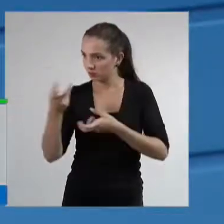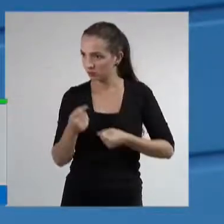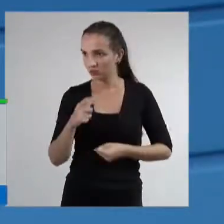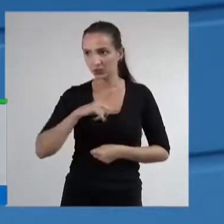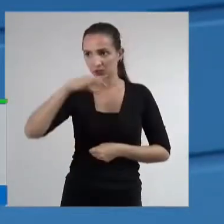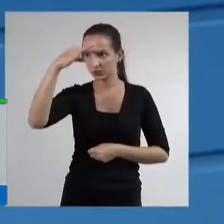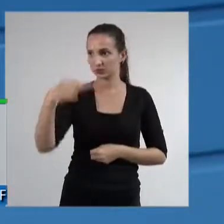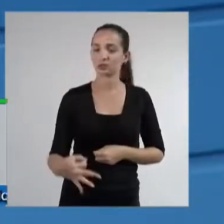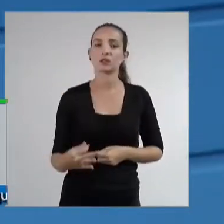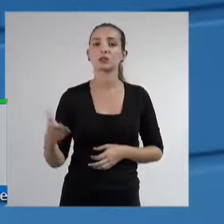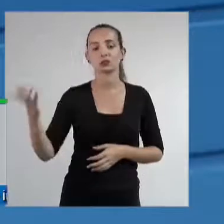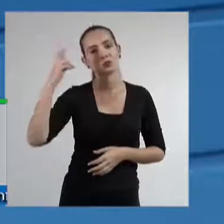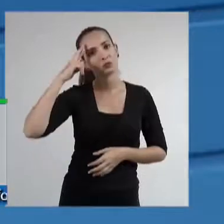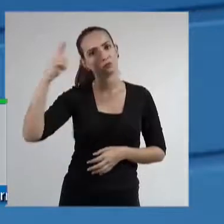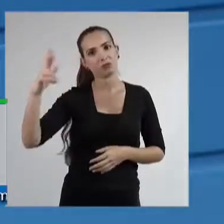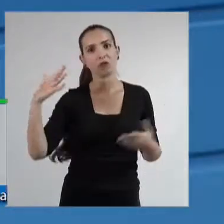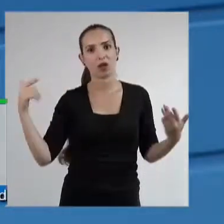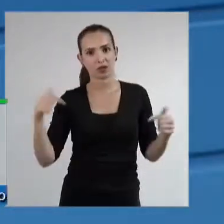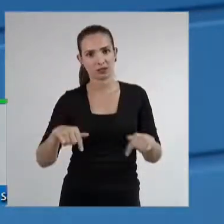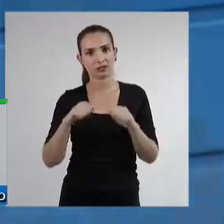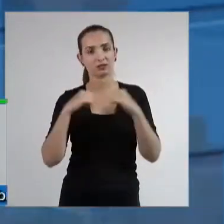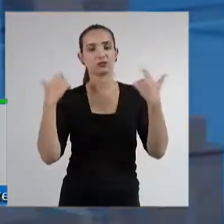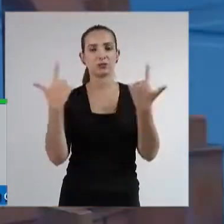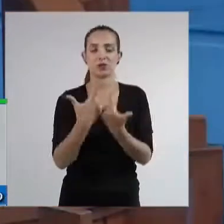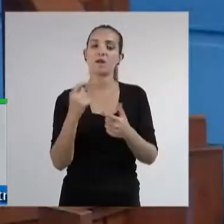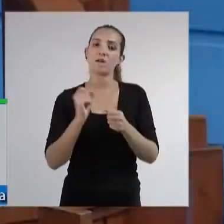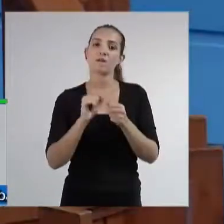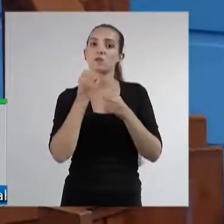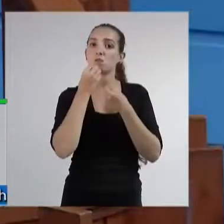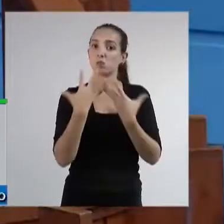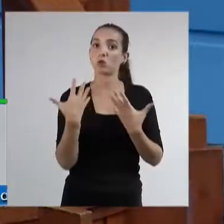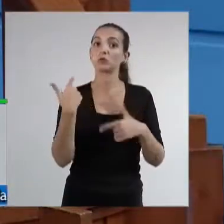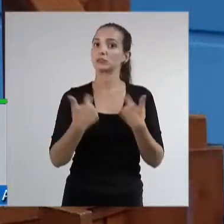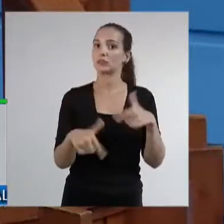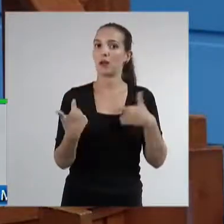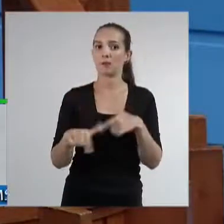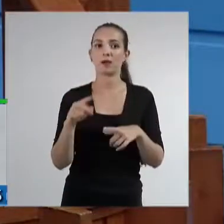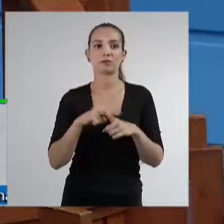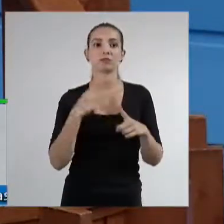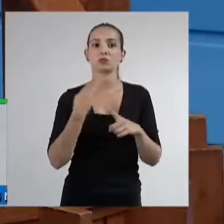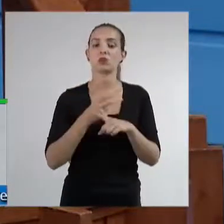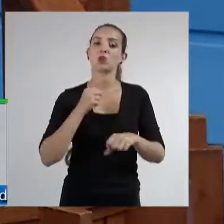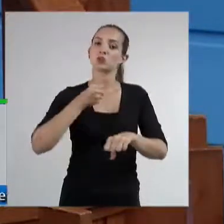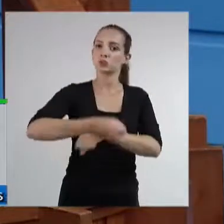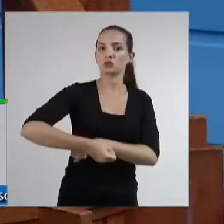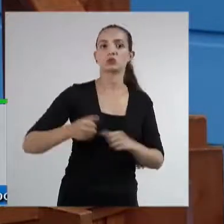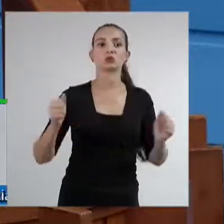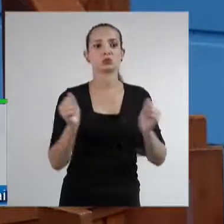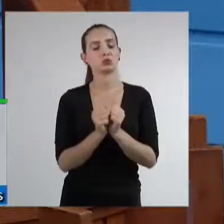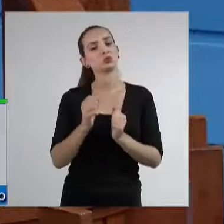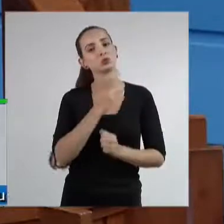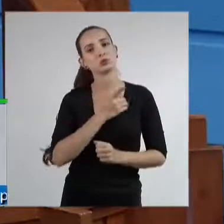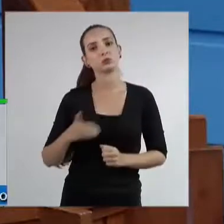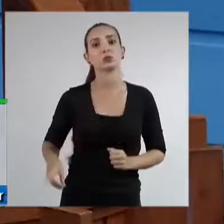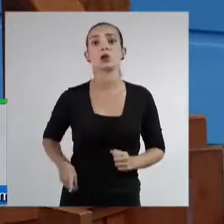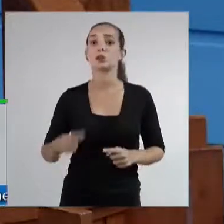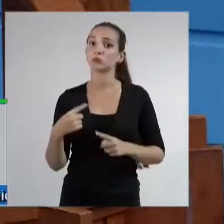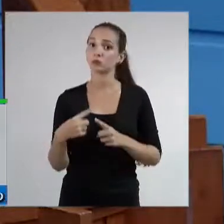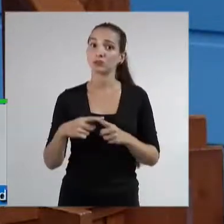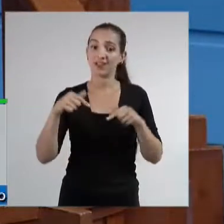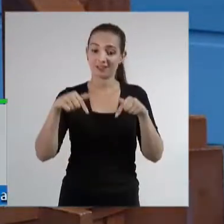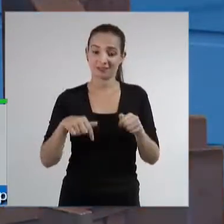convicção de que Vossa Excelência nessa casa cumprirá um grande mandato, se somará aos esforços dos parlamentares para que essa